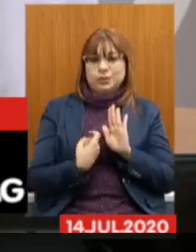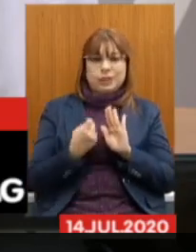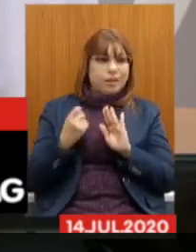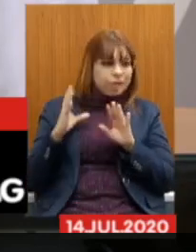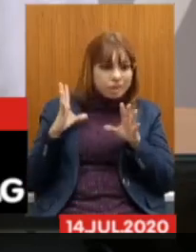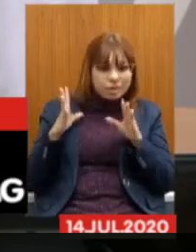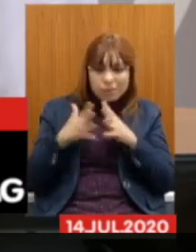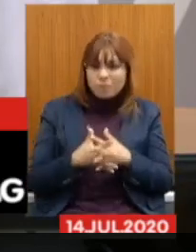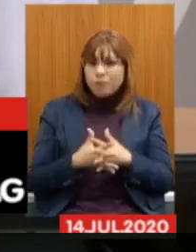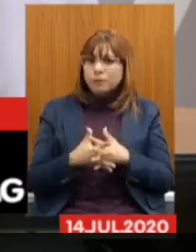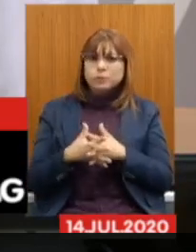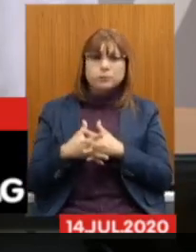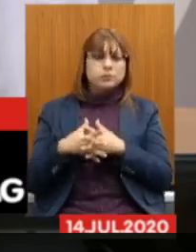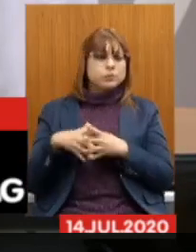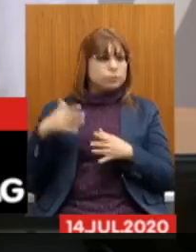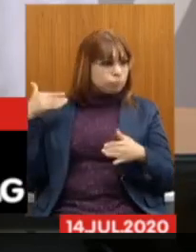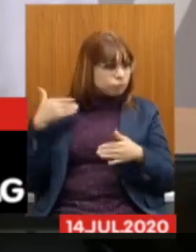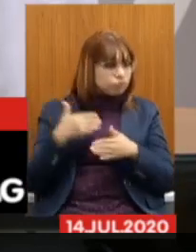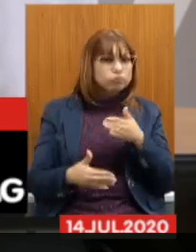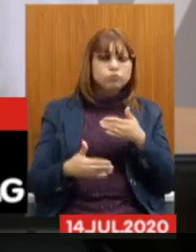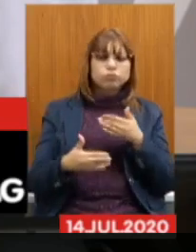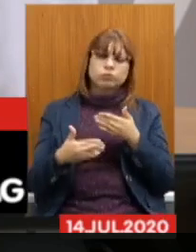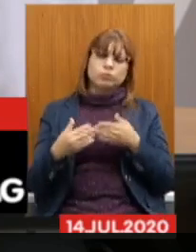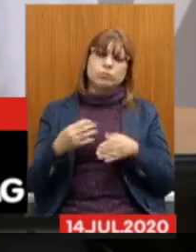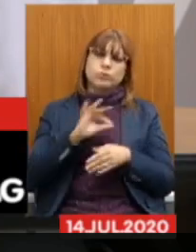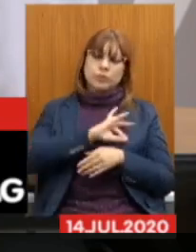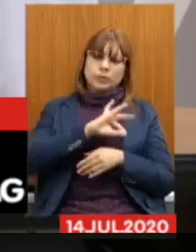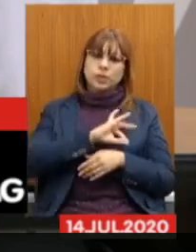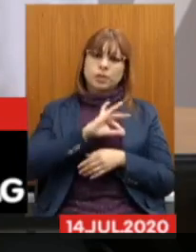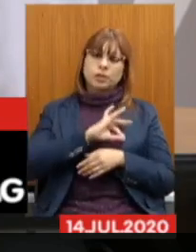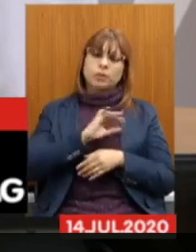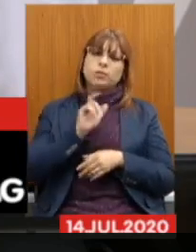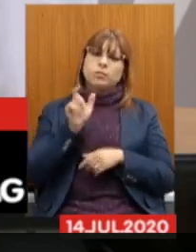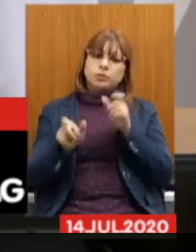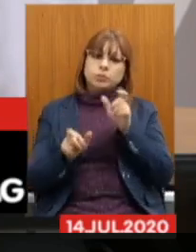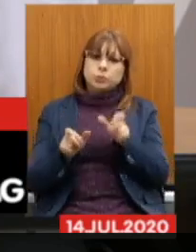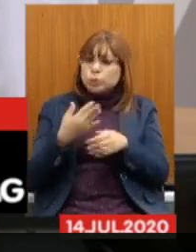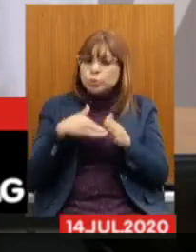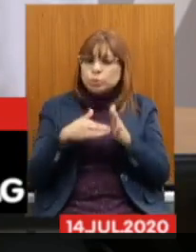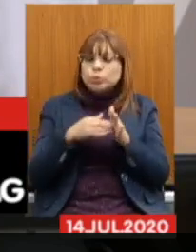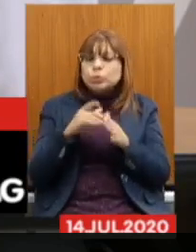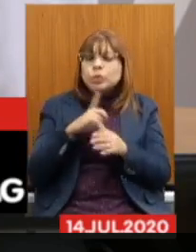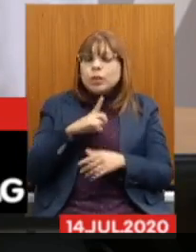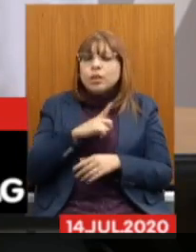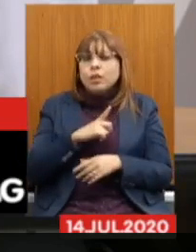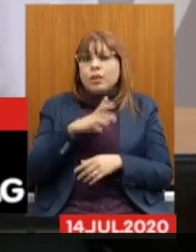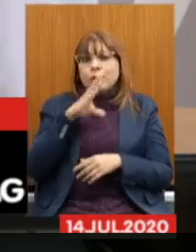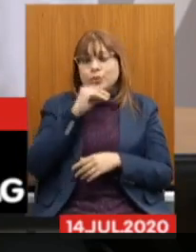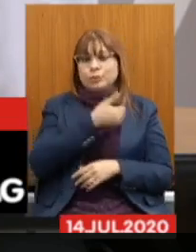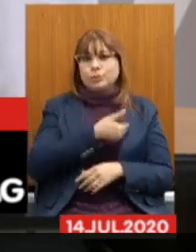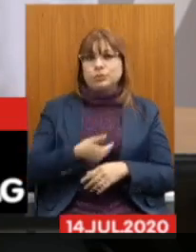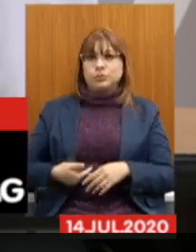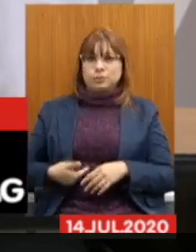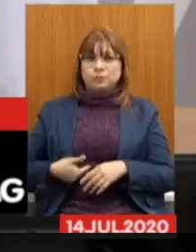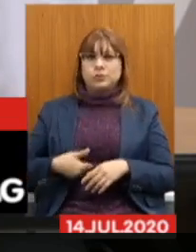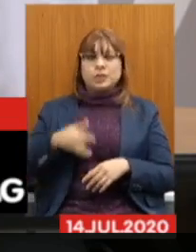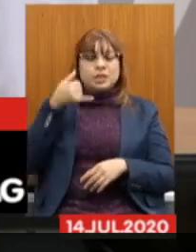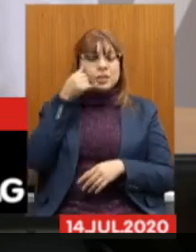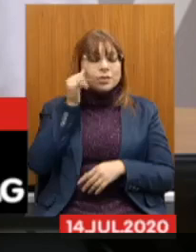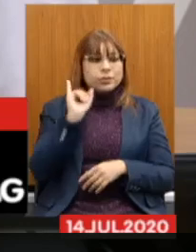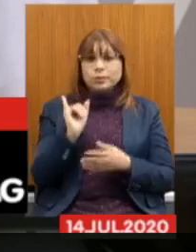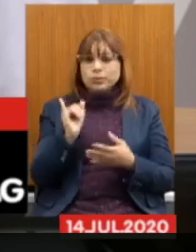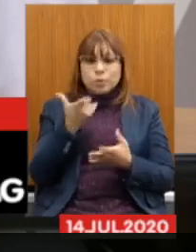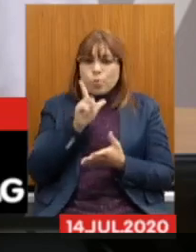patrimônio do contribuinte que culmina por inviabilizar a regular satisfação das suas necessidades.